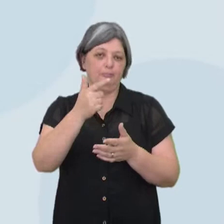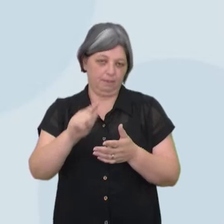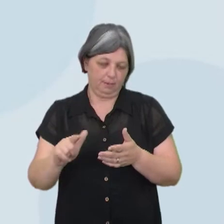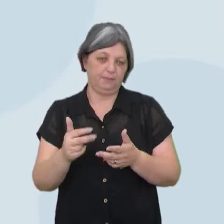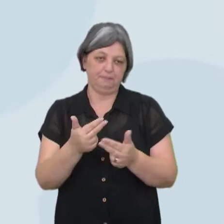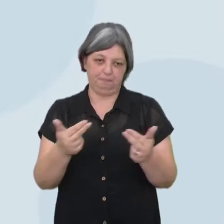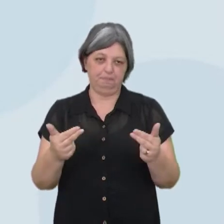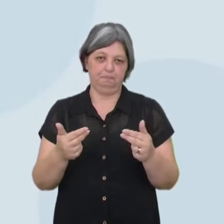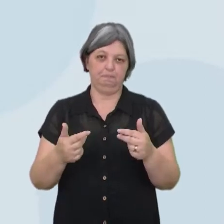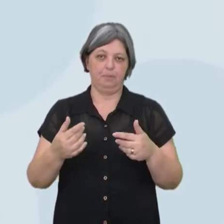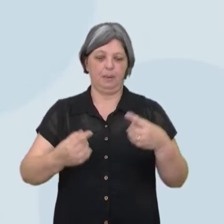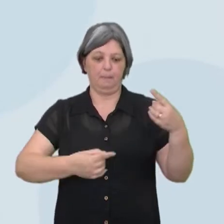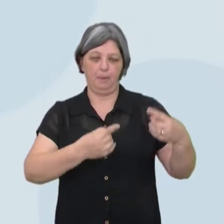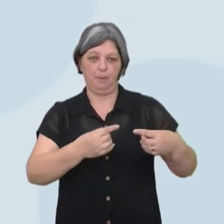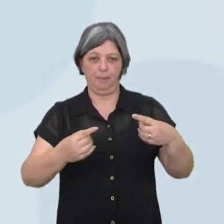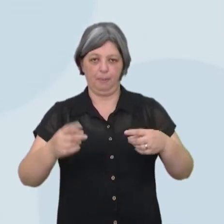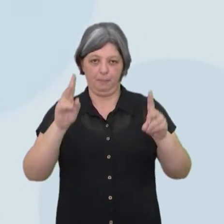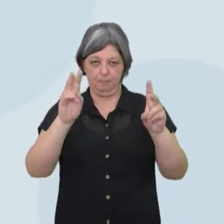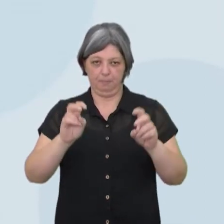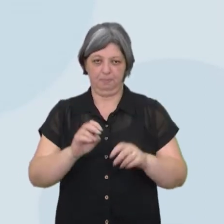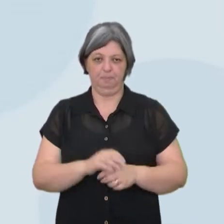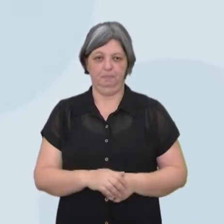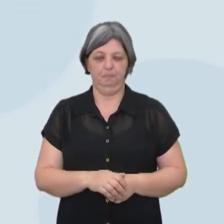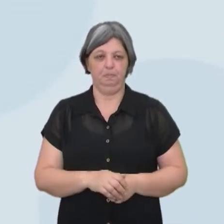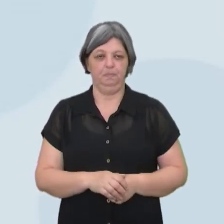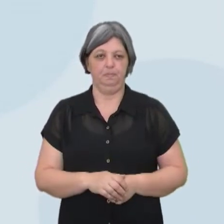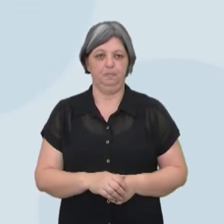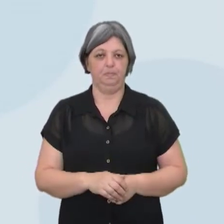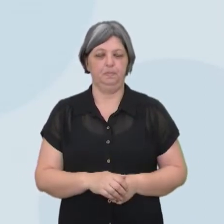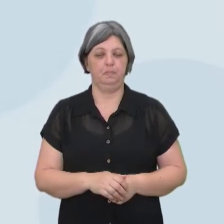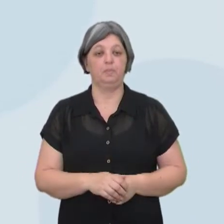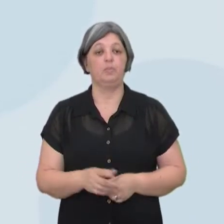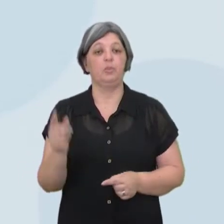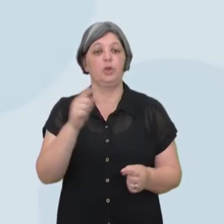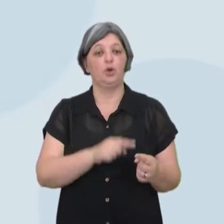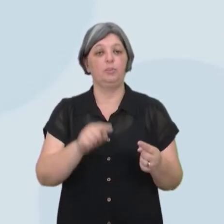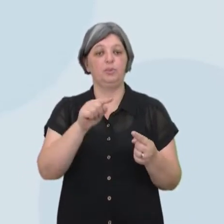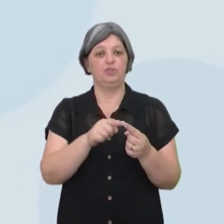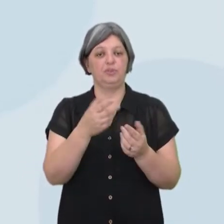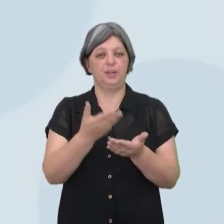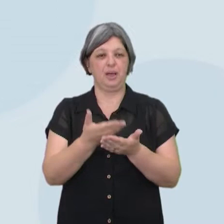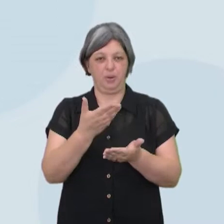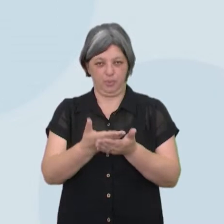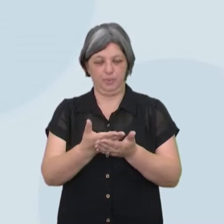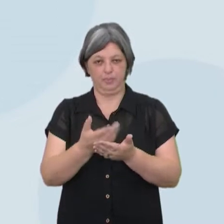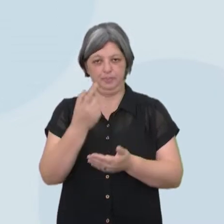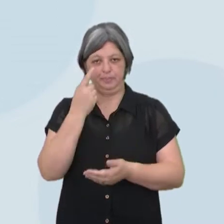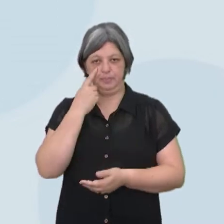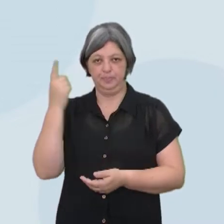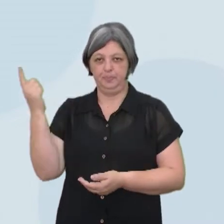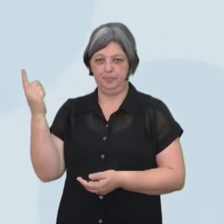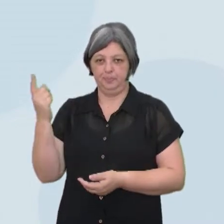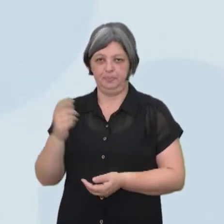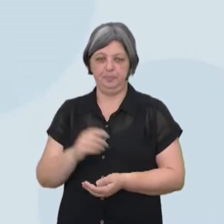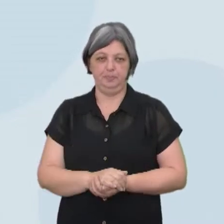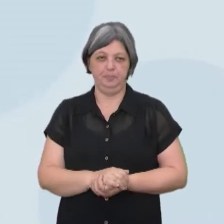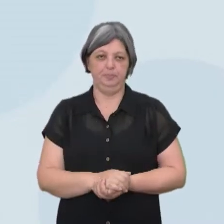agentes e discursos. Com relação ao objetivo da aula, continua aí na tela para vocês,